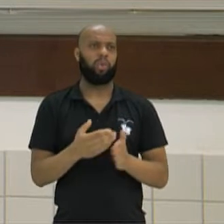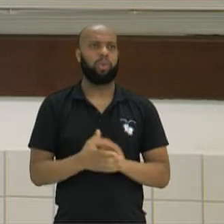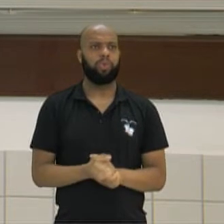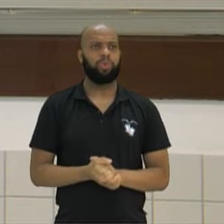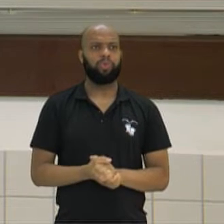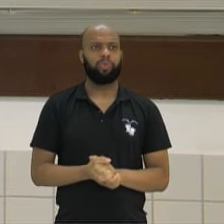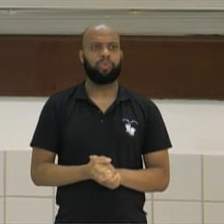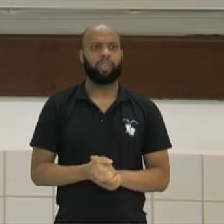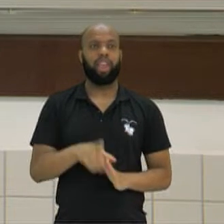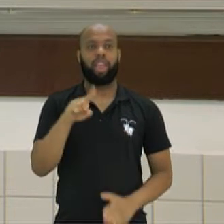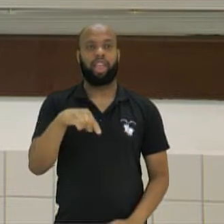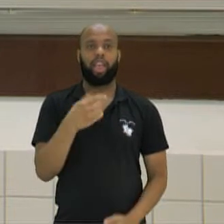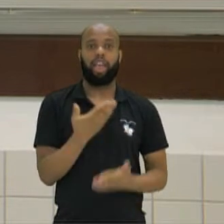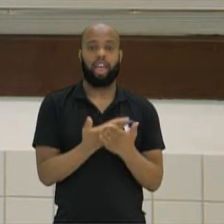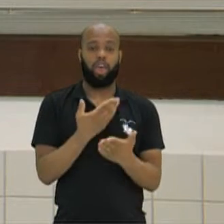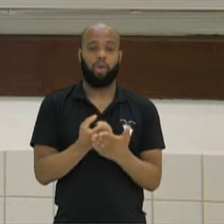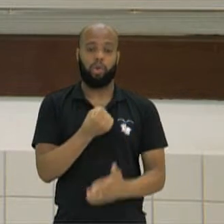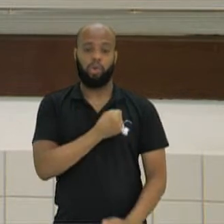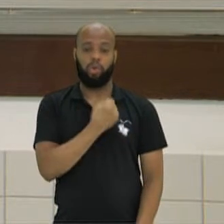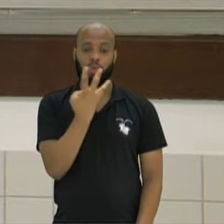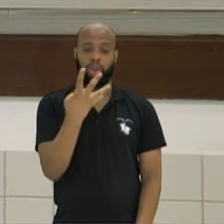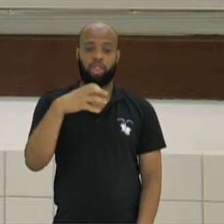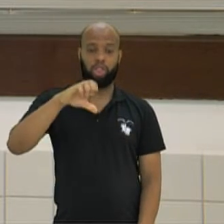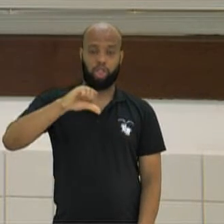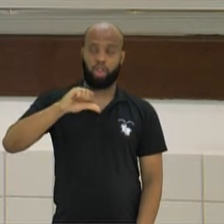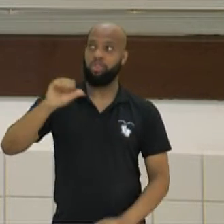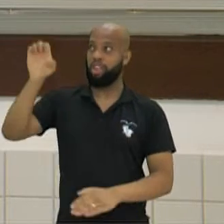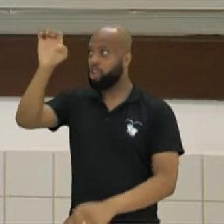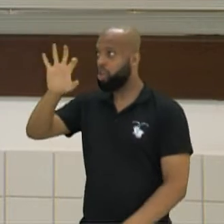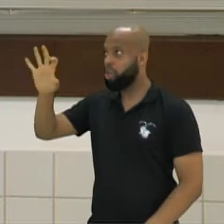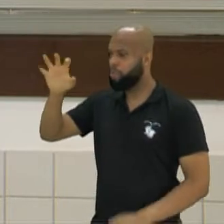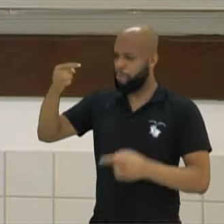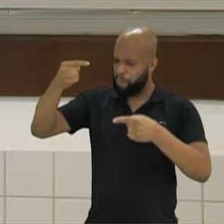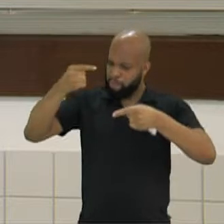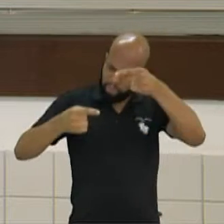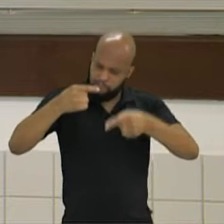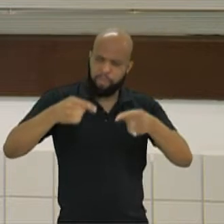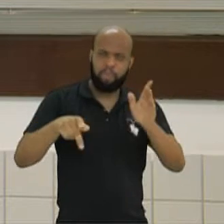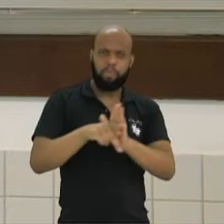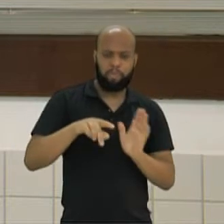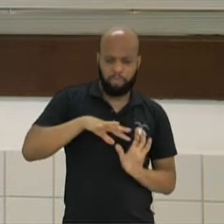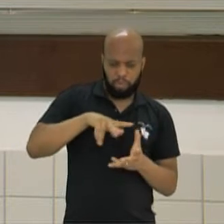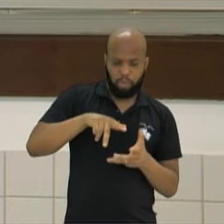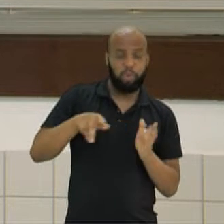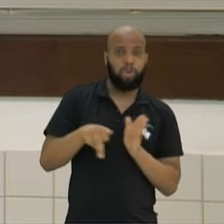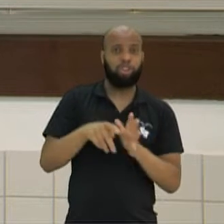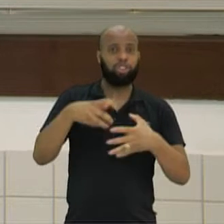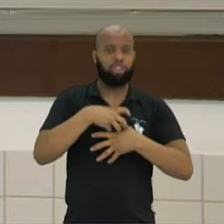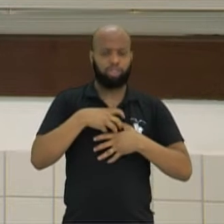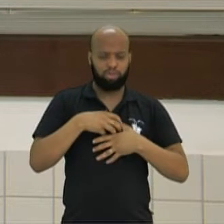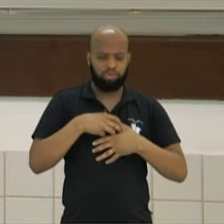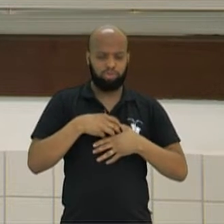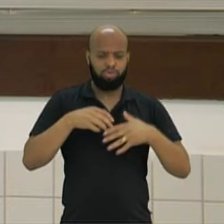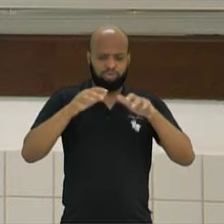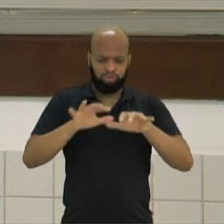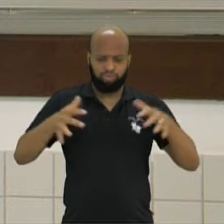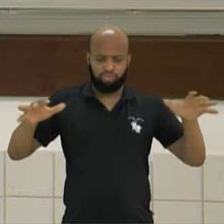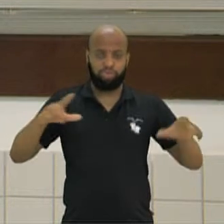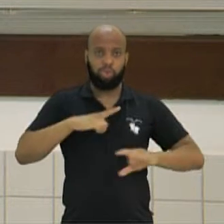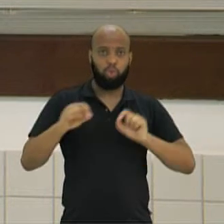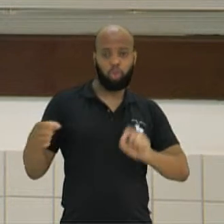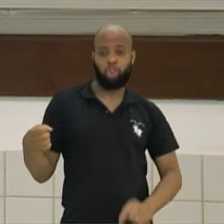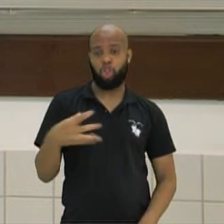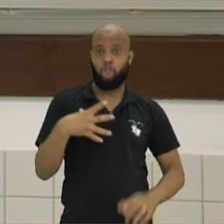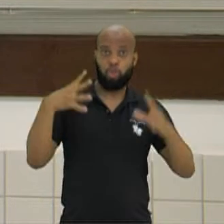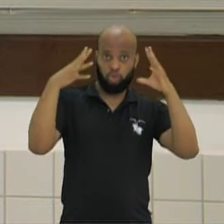é? Aula 49, Europeus disputam o mundo atlântico. Vamos fazer uma trilogia, inclusive entrando na chamada Nova Holanda,